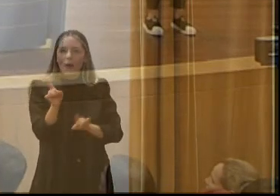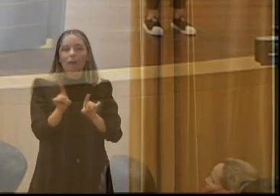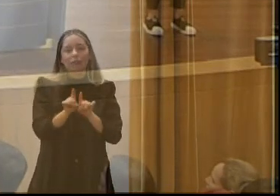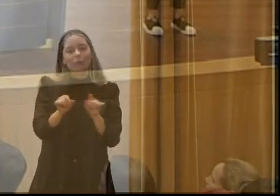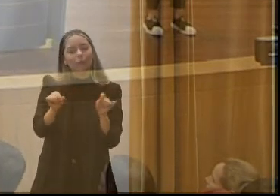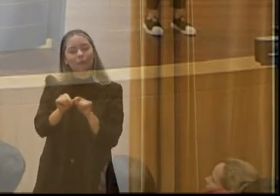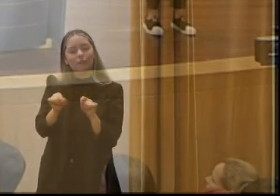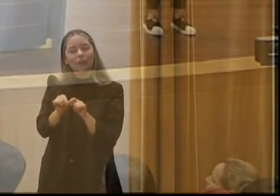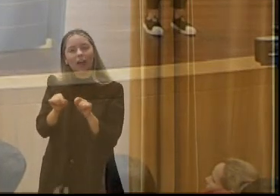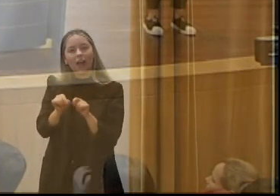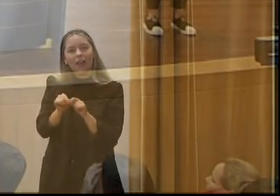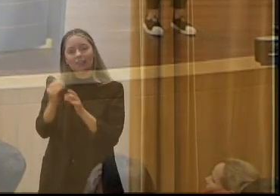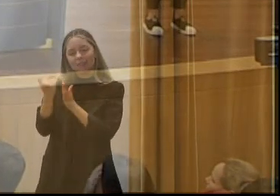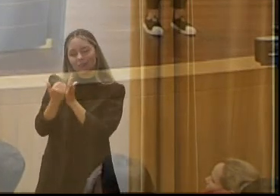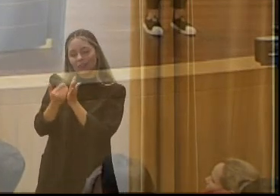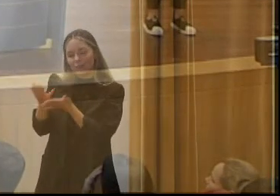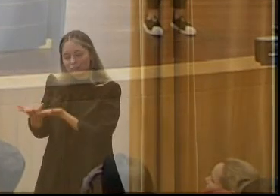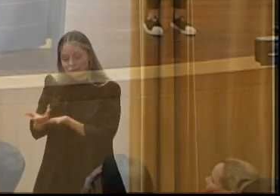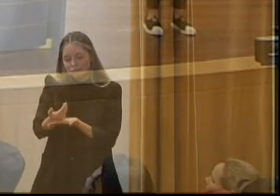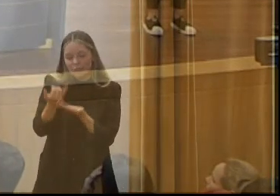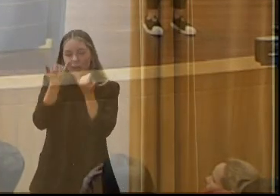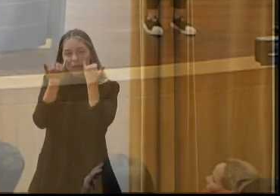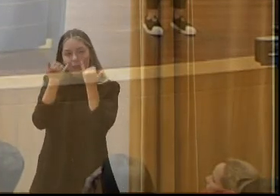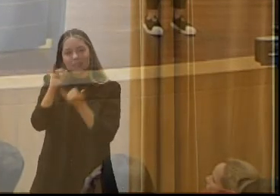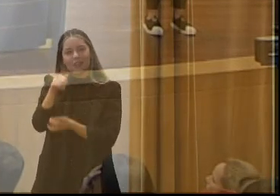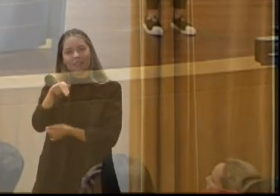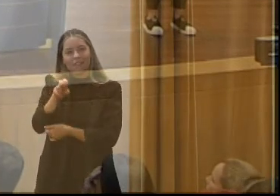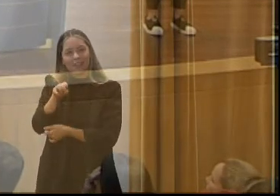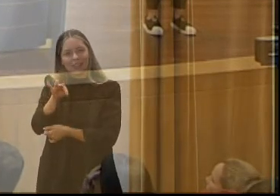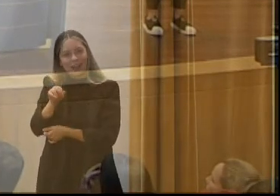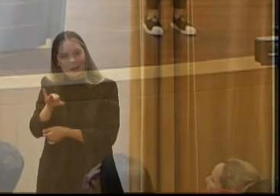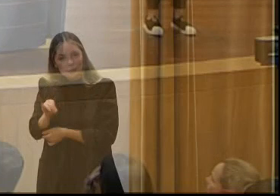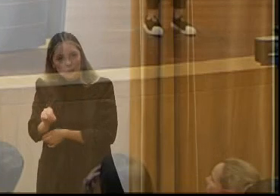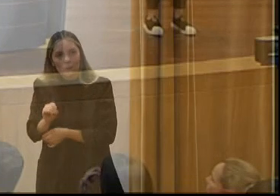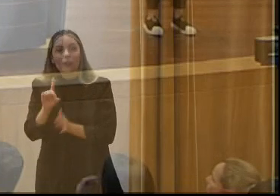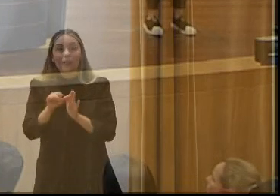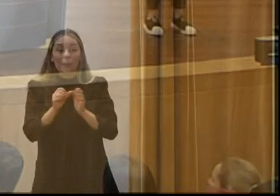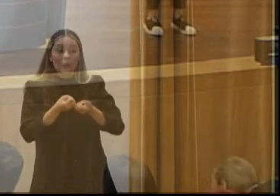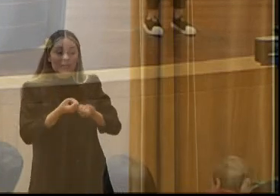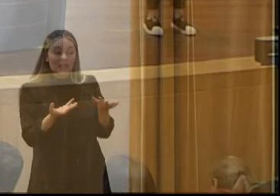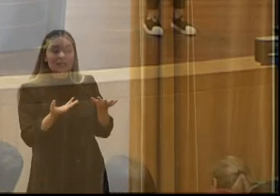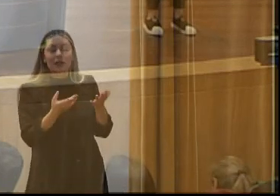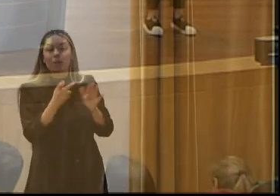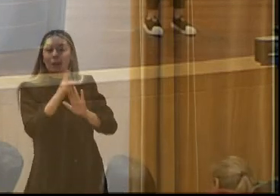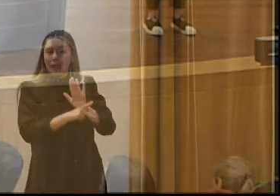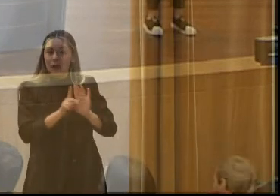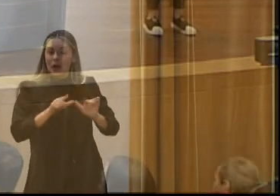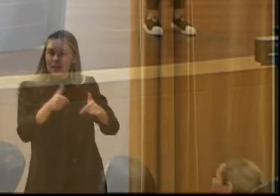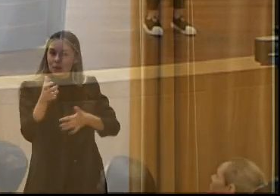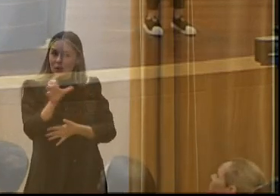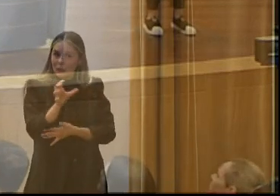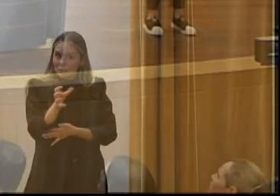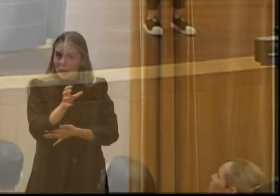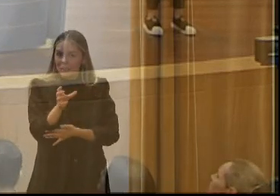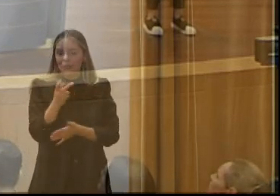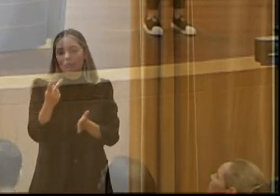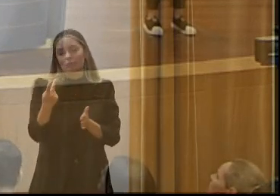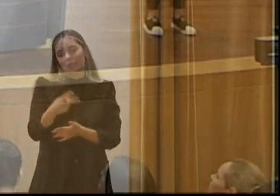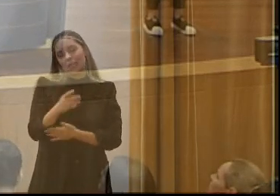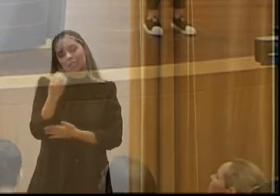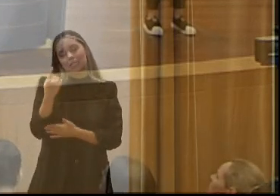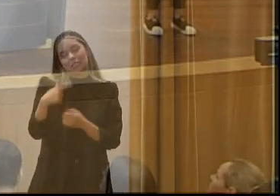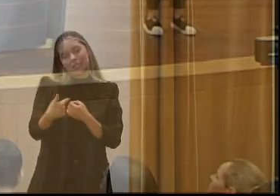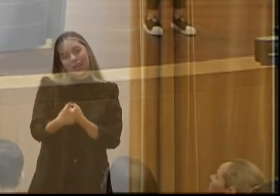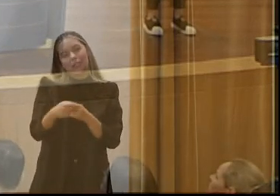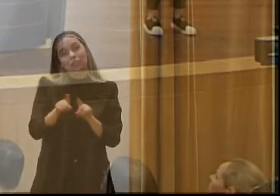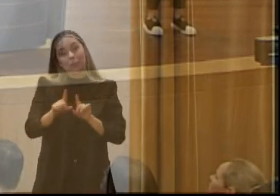recentemente nosso inventário. Em seguida, iremos lançar o plano de ação climática da cidade,